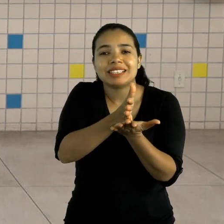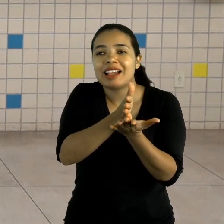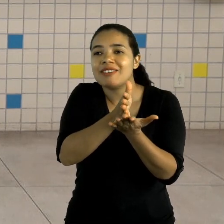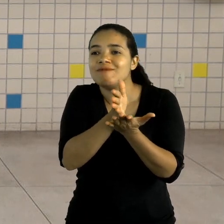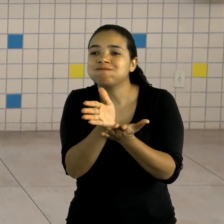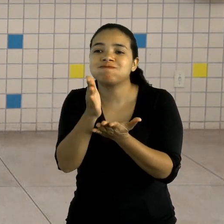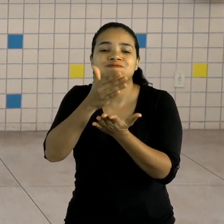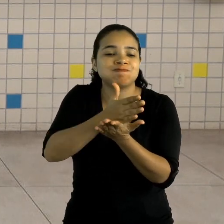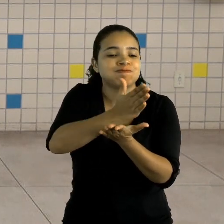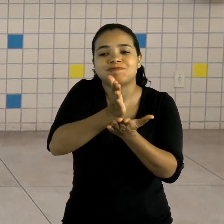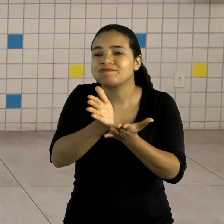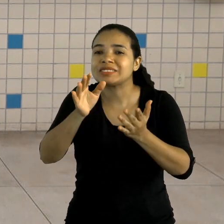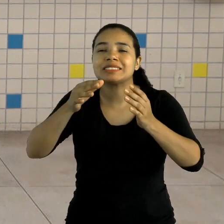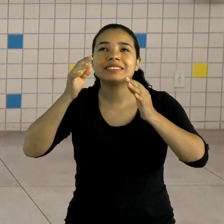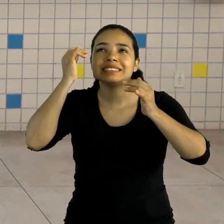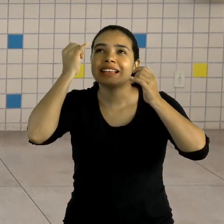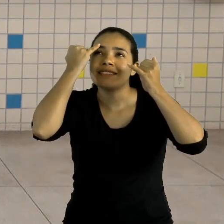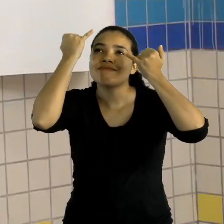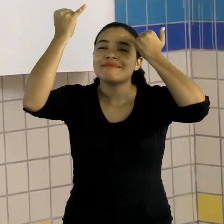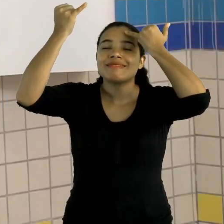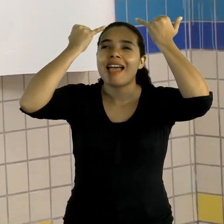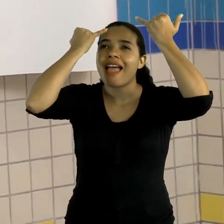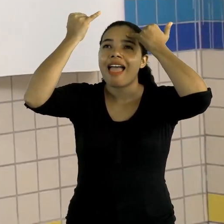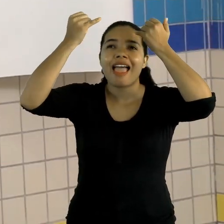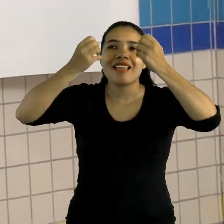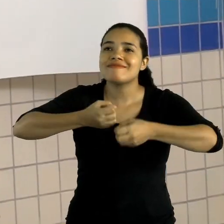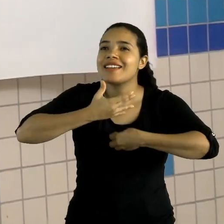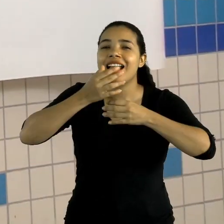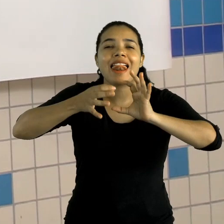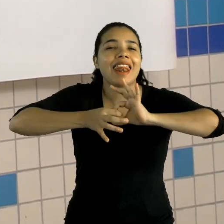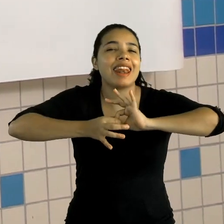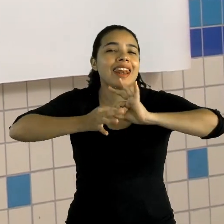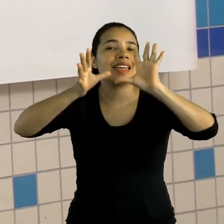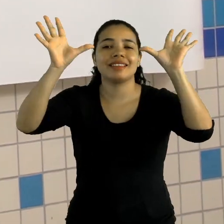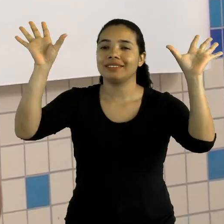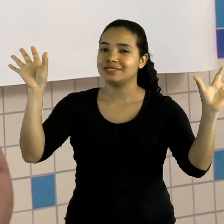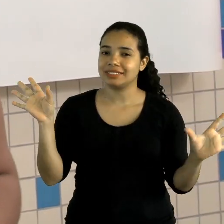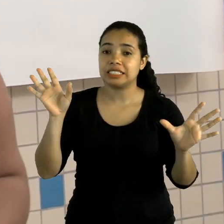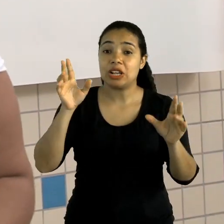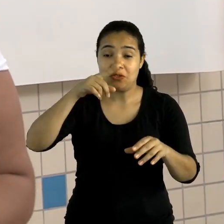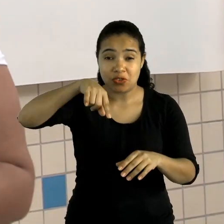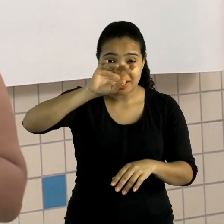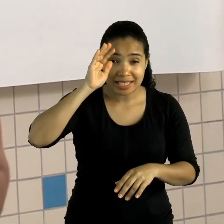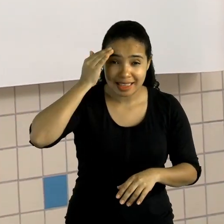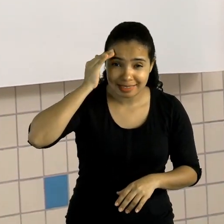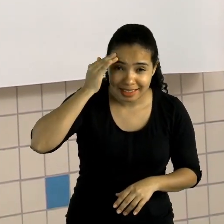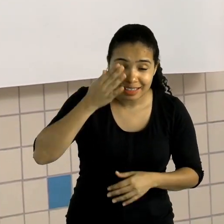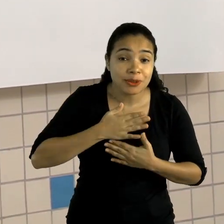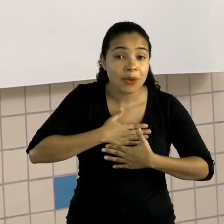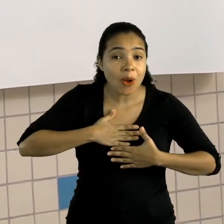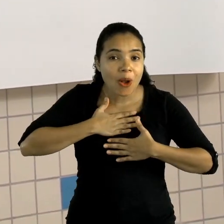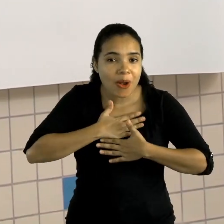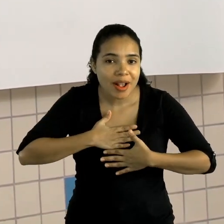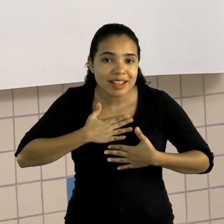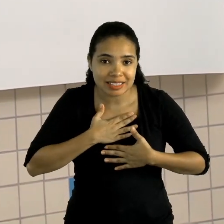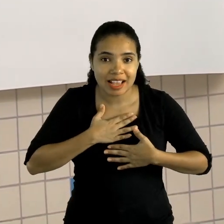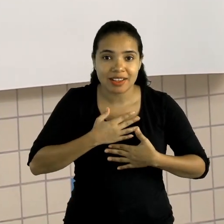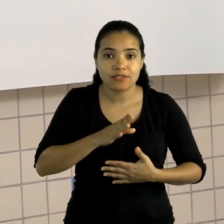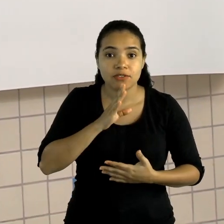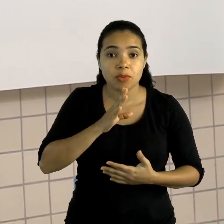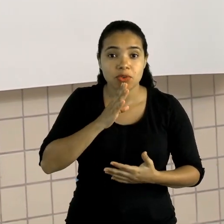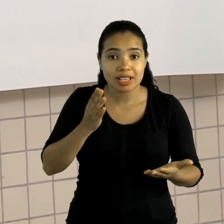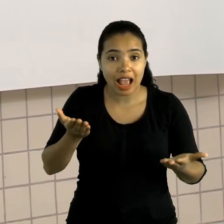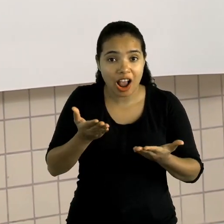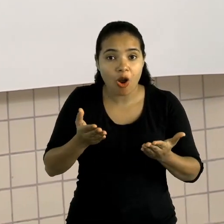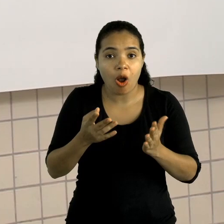as suas ideias. E aí, estão entendendo? Estão gostando? Vamos conhecer então o poema